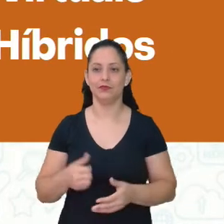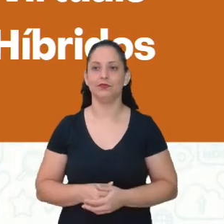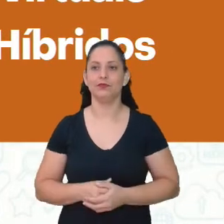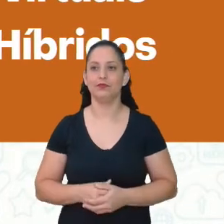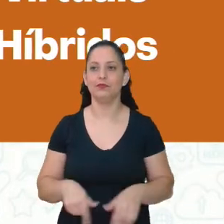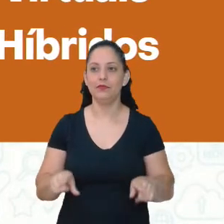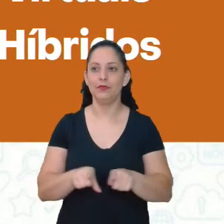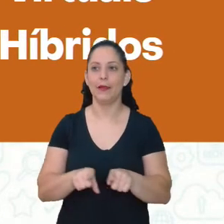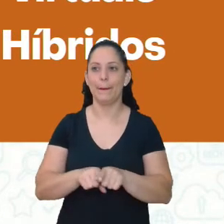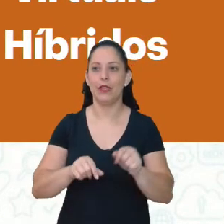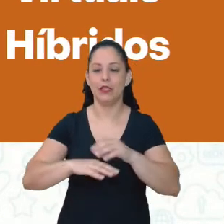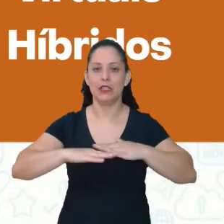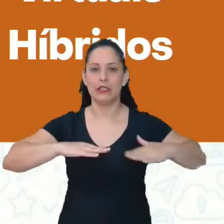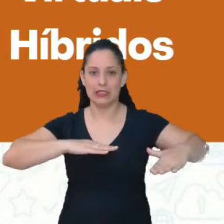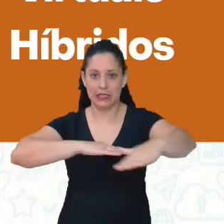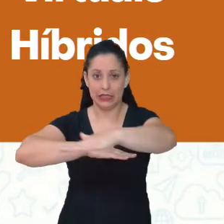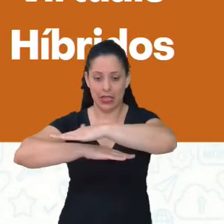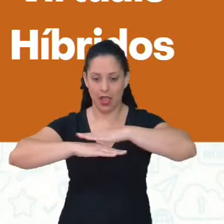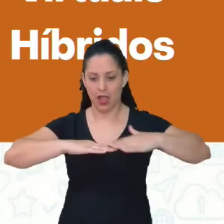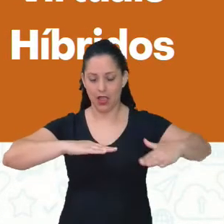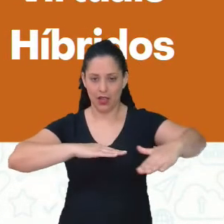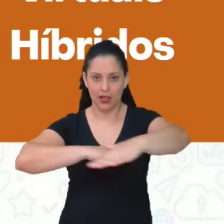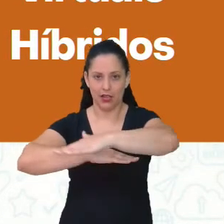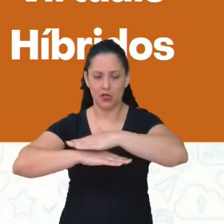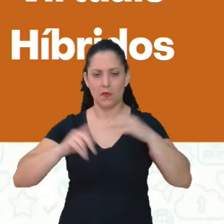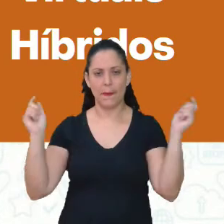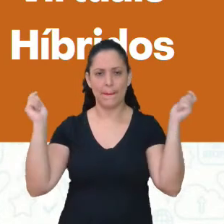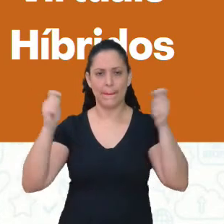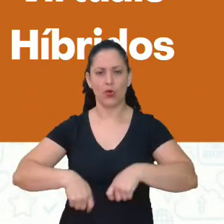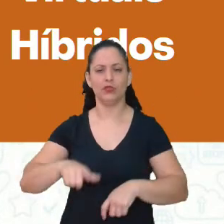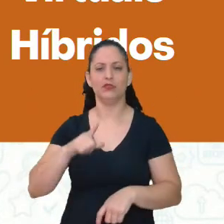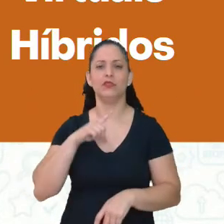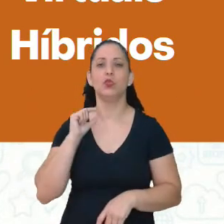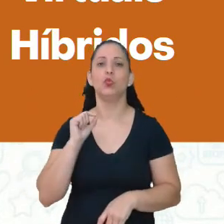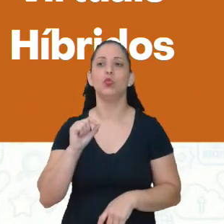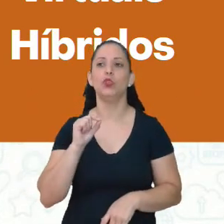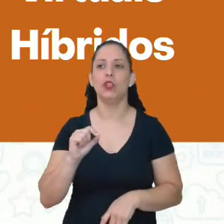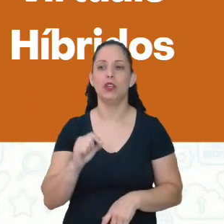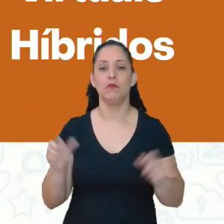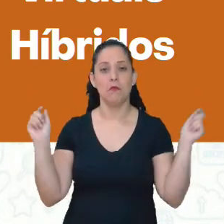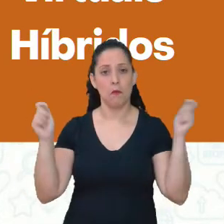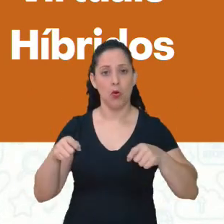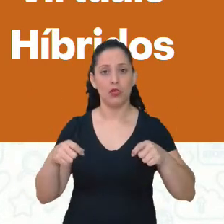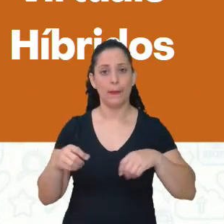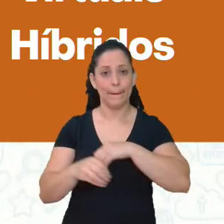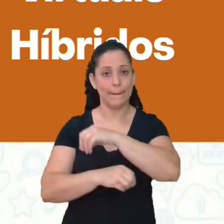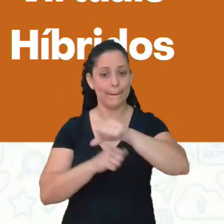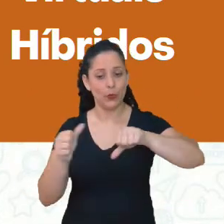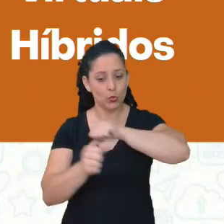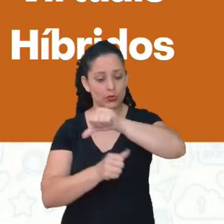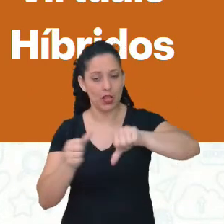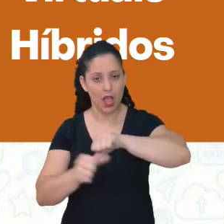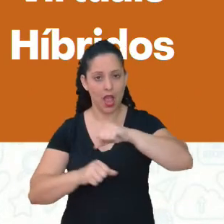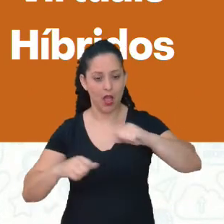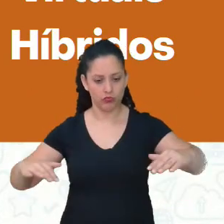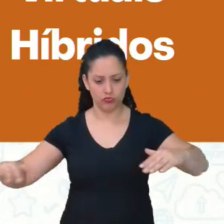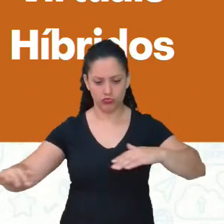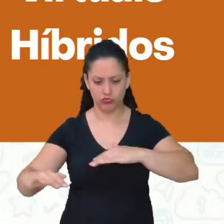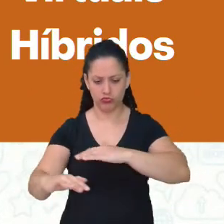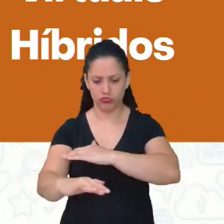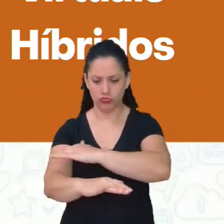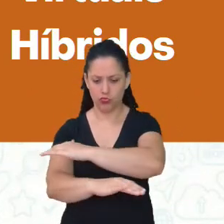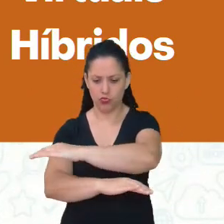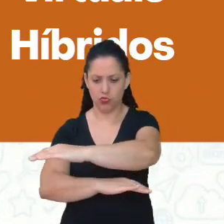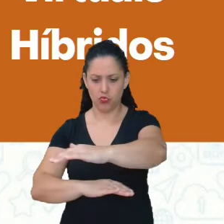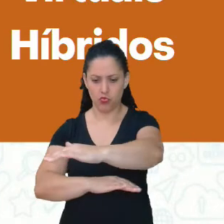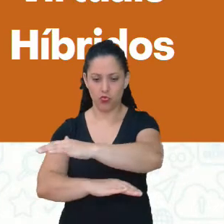elemento, o cenário. O cenário, ele pode ser móvel, ele pode ser um cenário móvel que vai se construindo dentro da